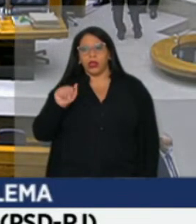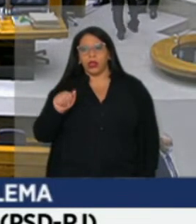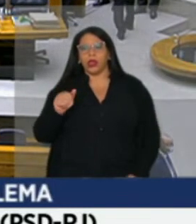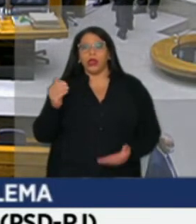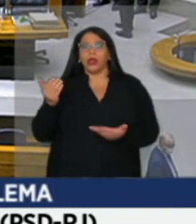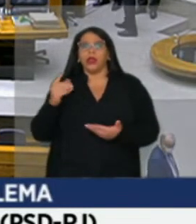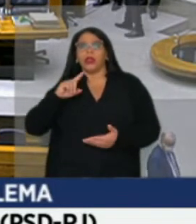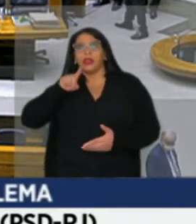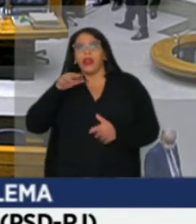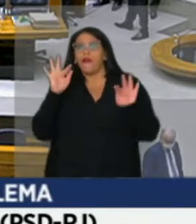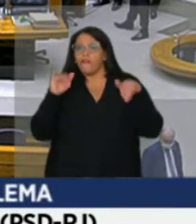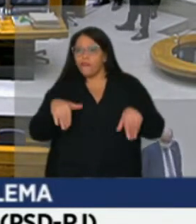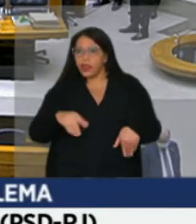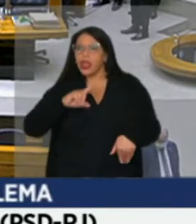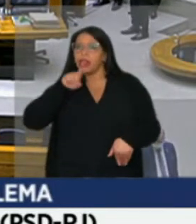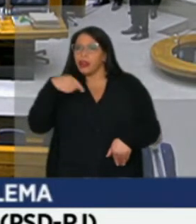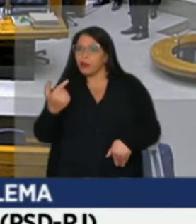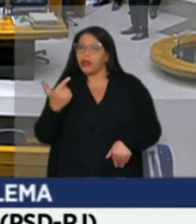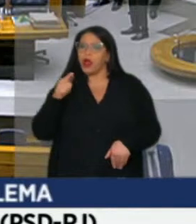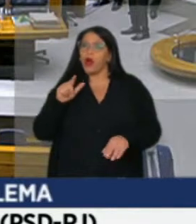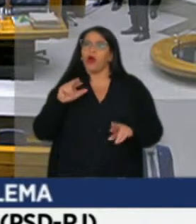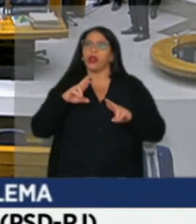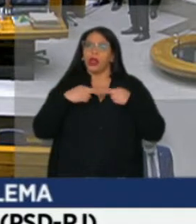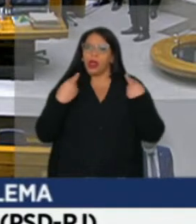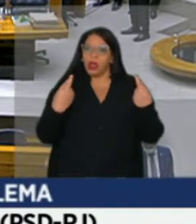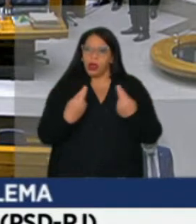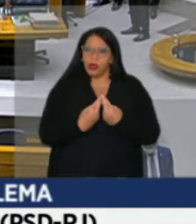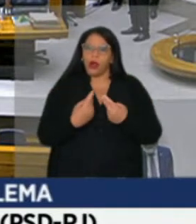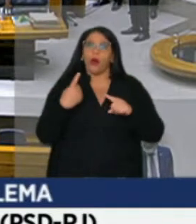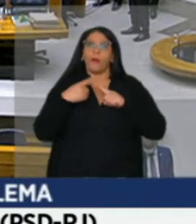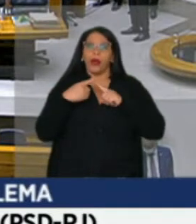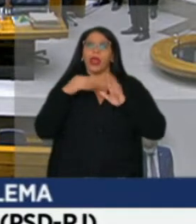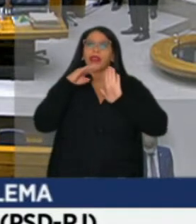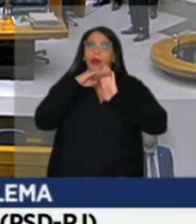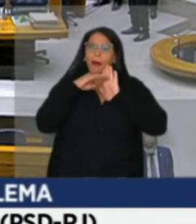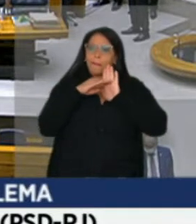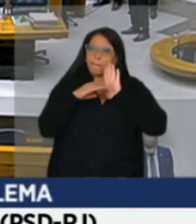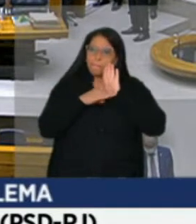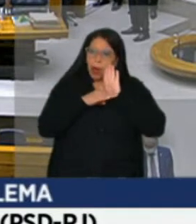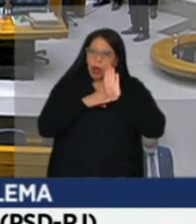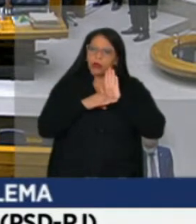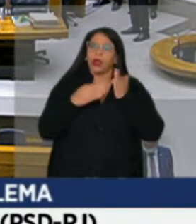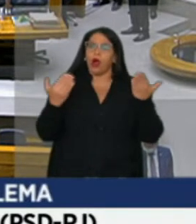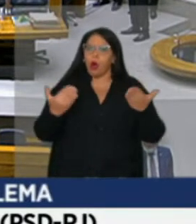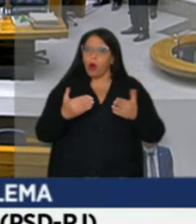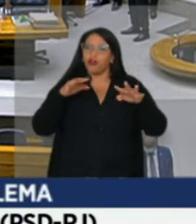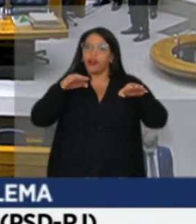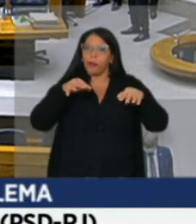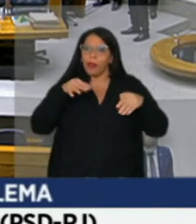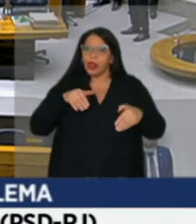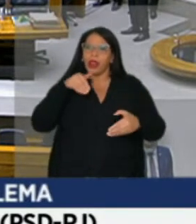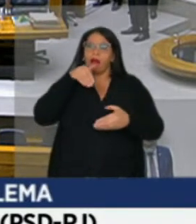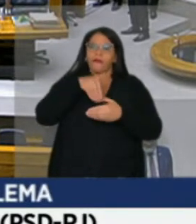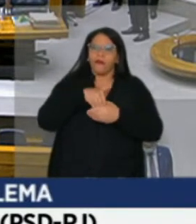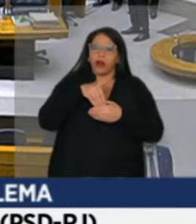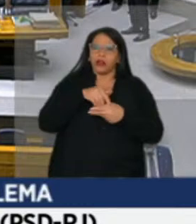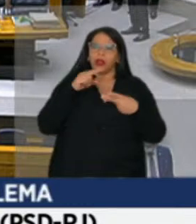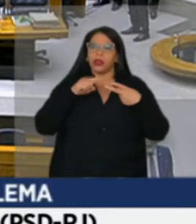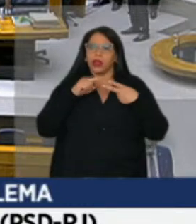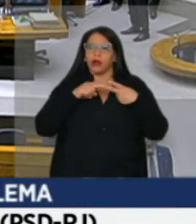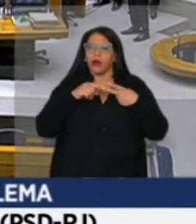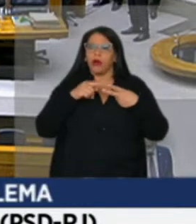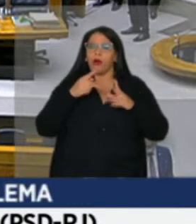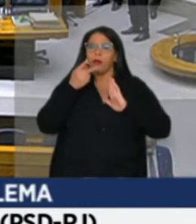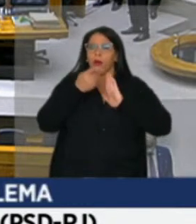sessão logo em seguida, já que há outros itens aguardando a manifestação do plenário, entre eles o projeto de